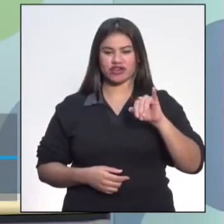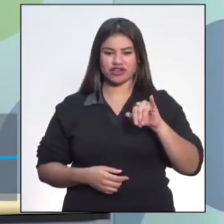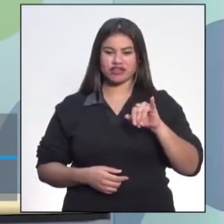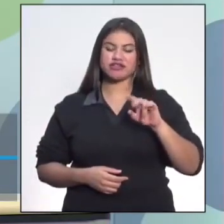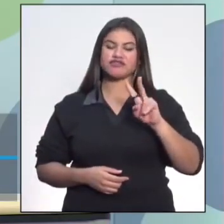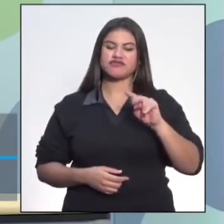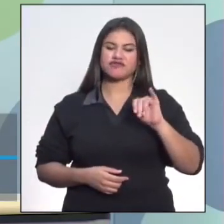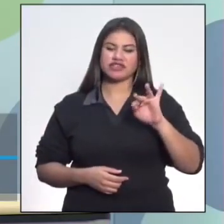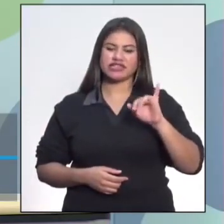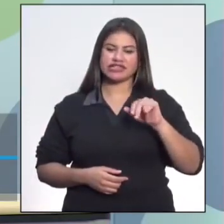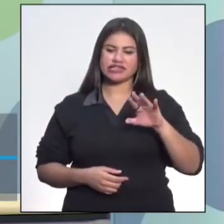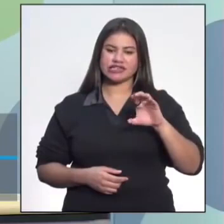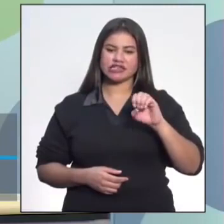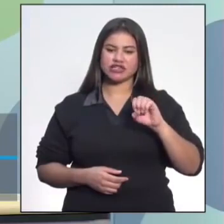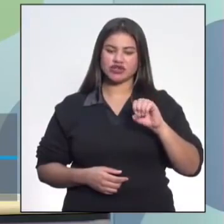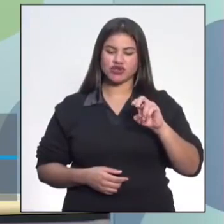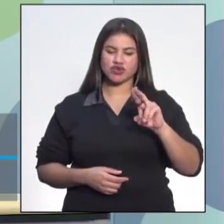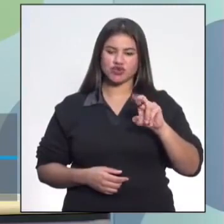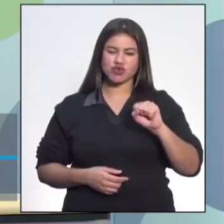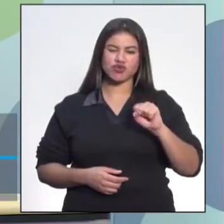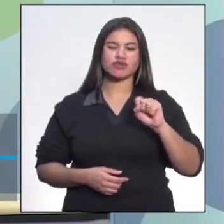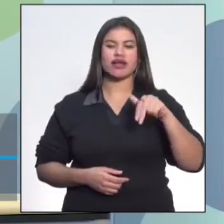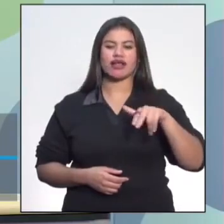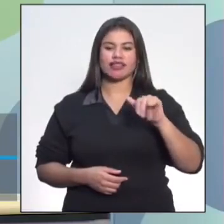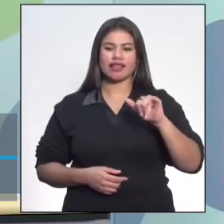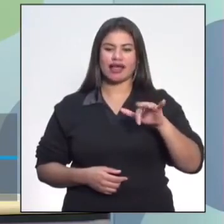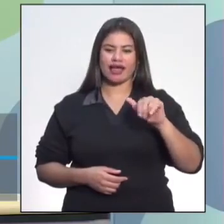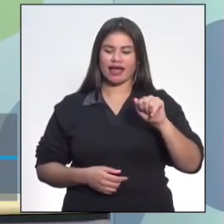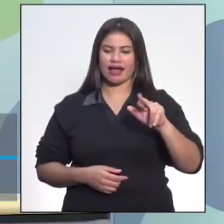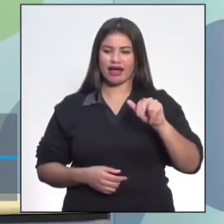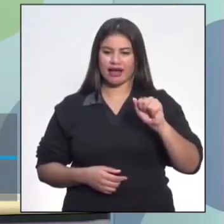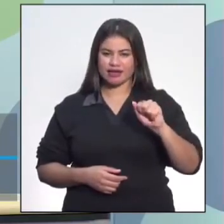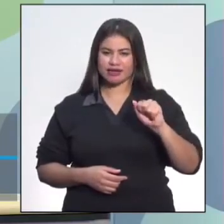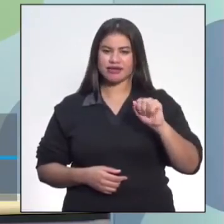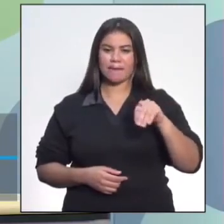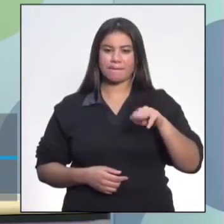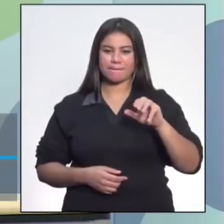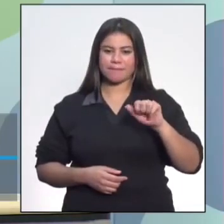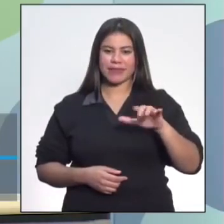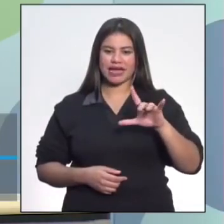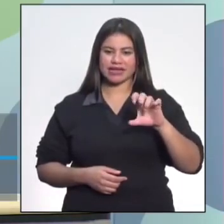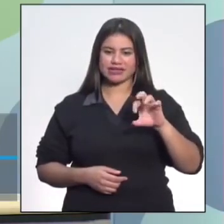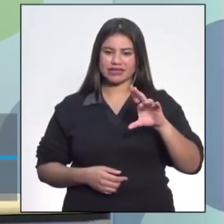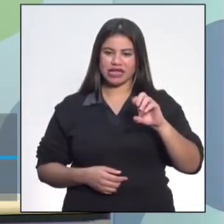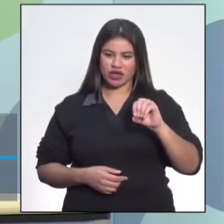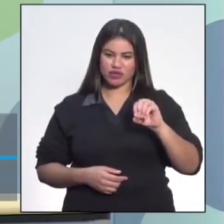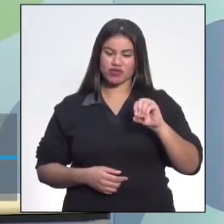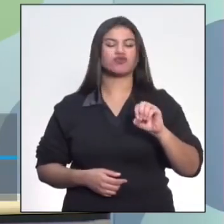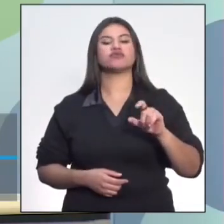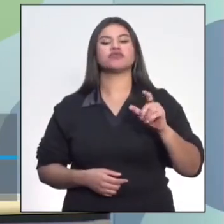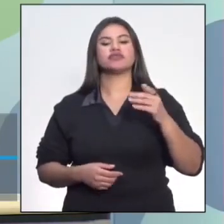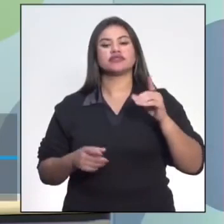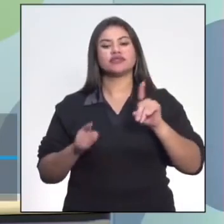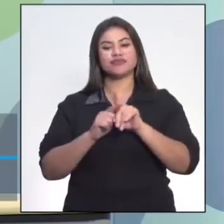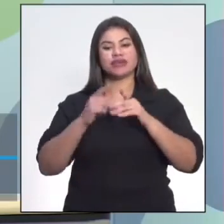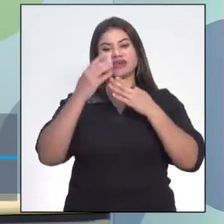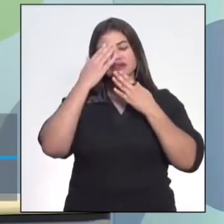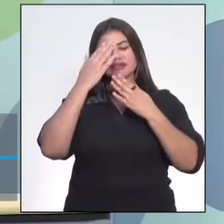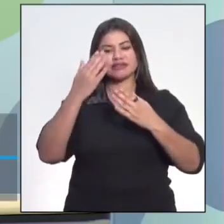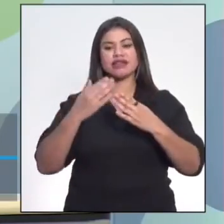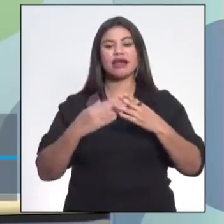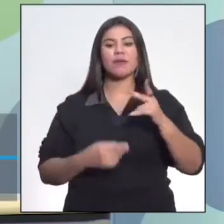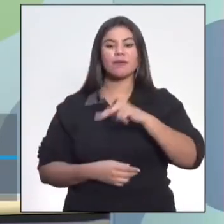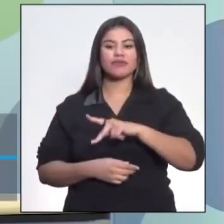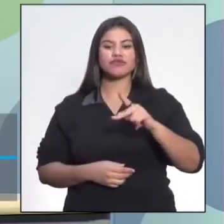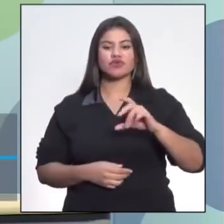Marcelo. Também quero agradecer a participação de alguns outros professores, como o professor Carlos, professor Alain, professor